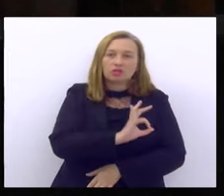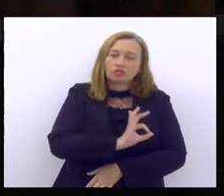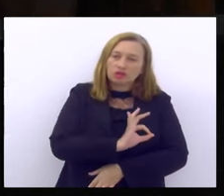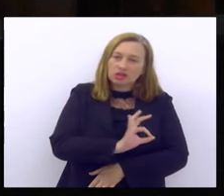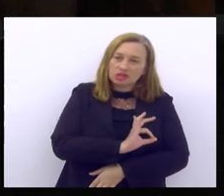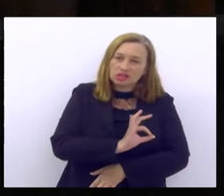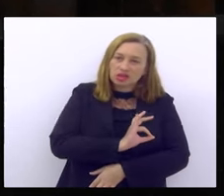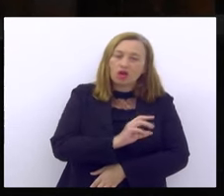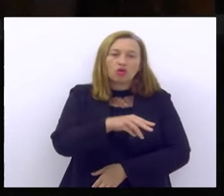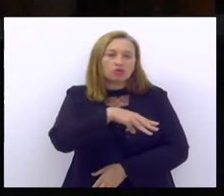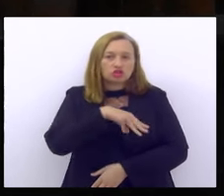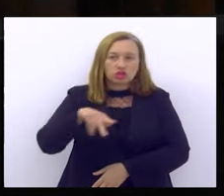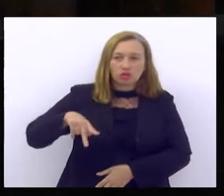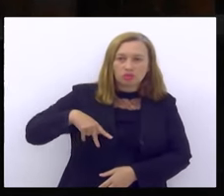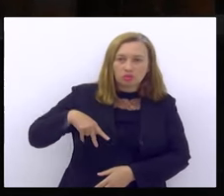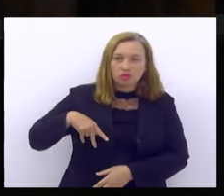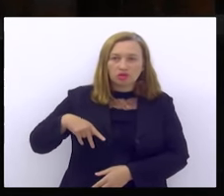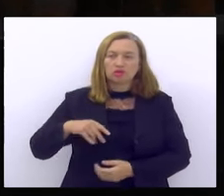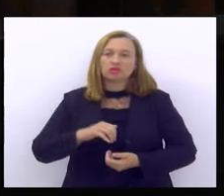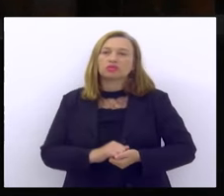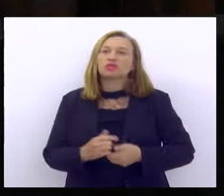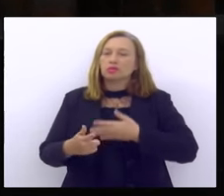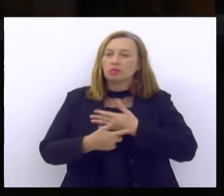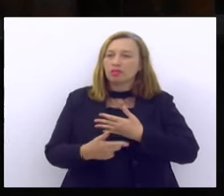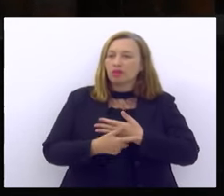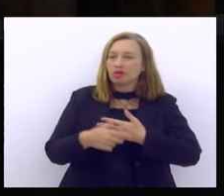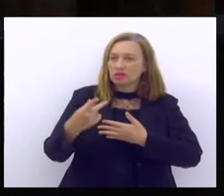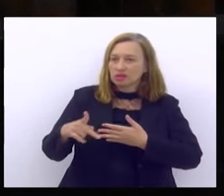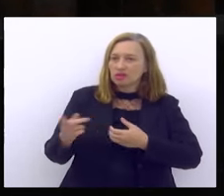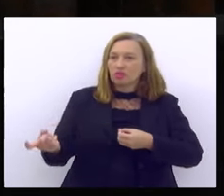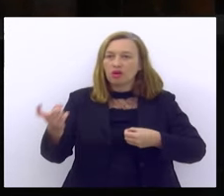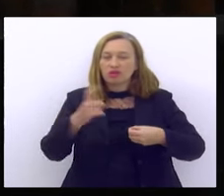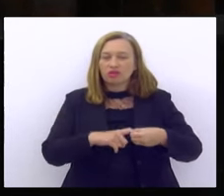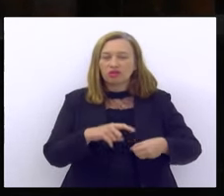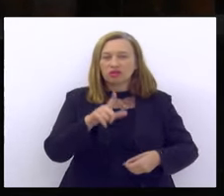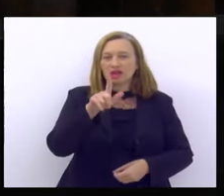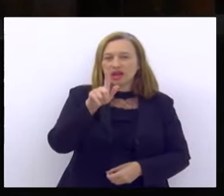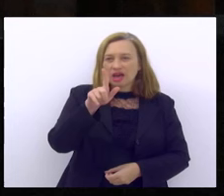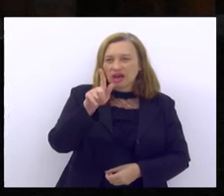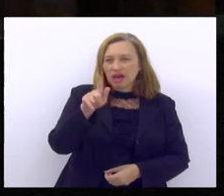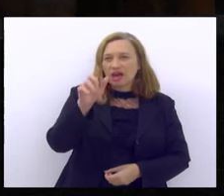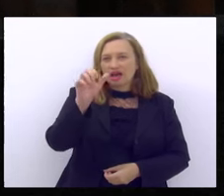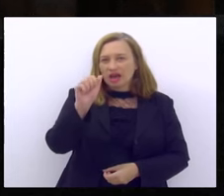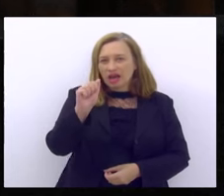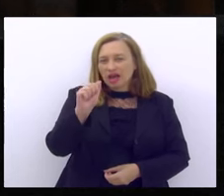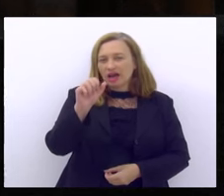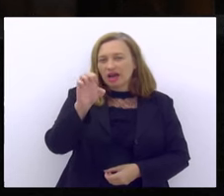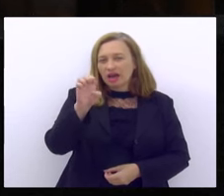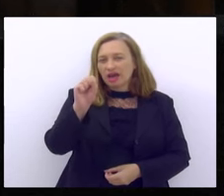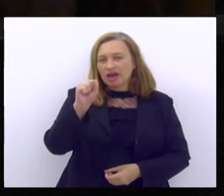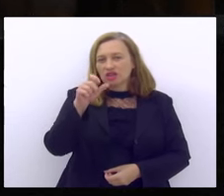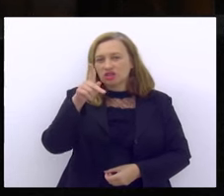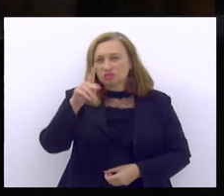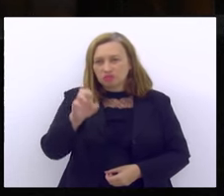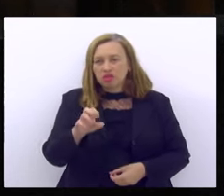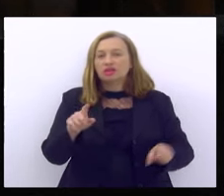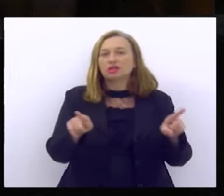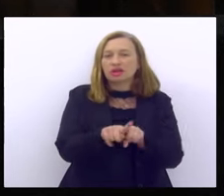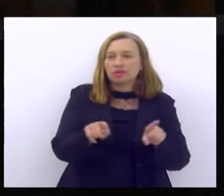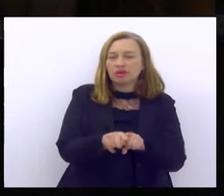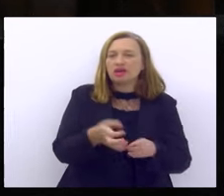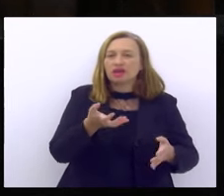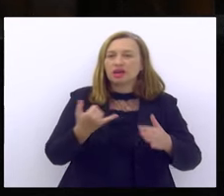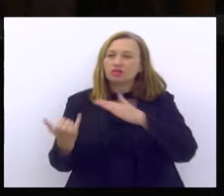do Ministério Público na sua totalidade, com a volta do GAESP. A gente quer aqui também que o Instituto